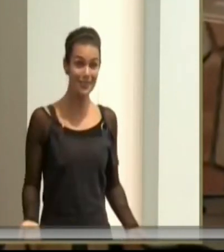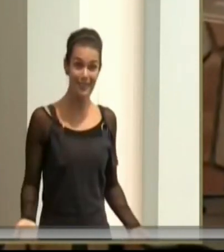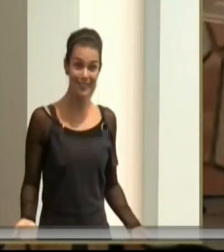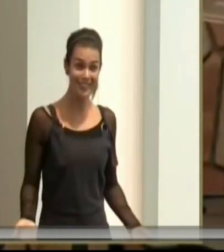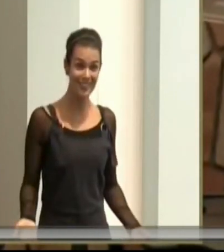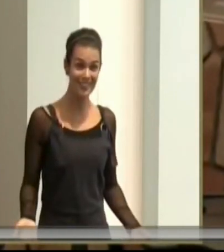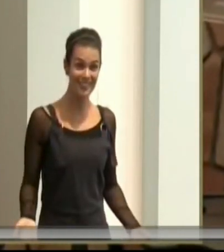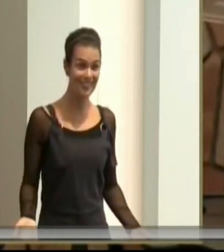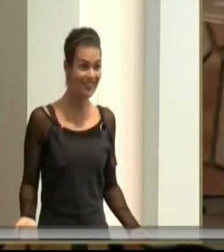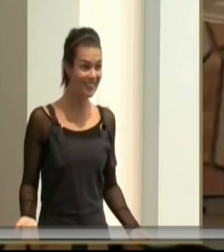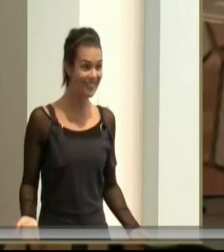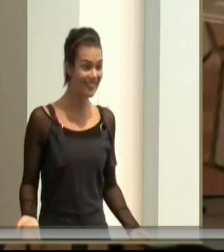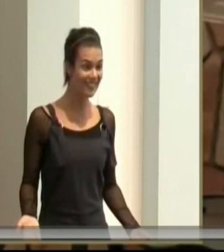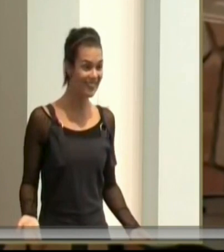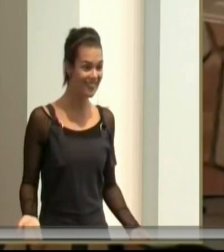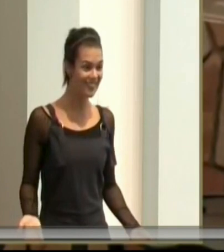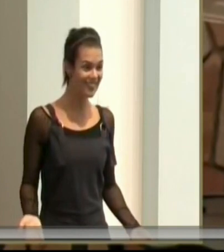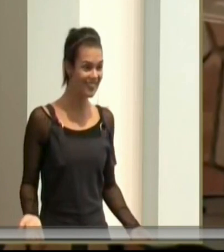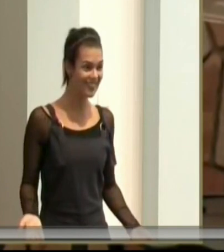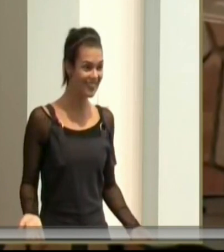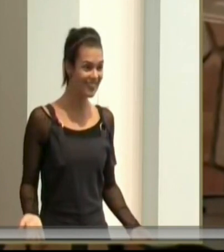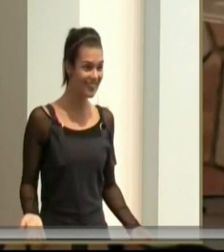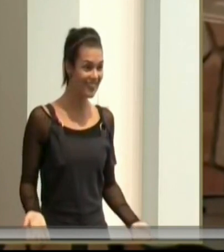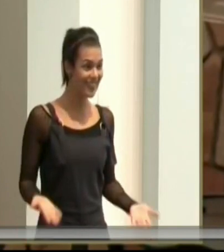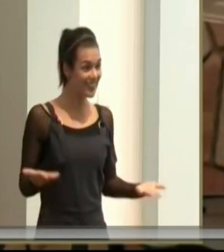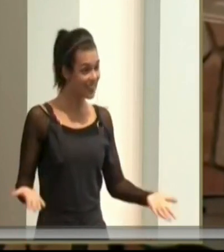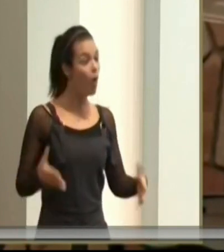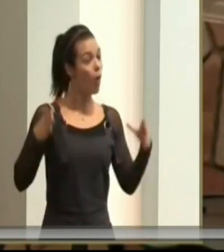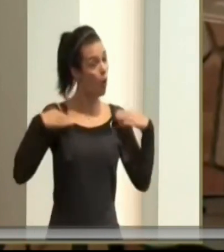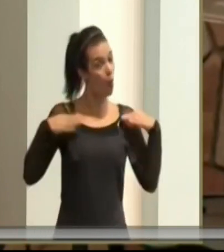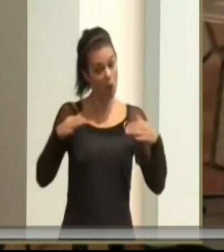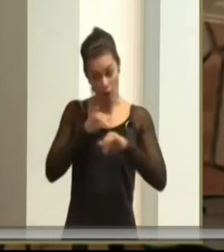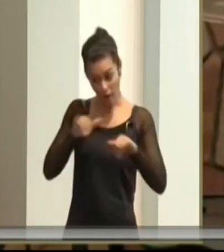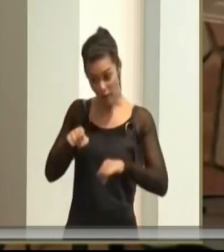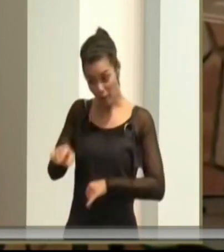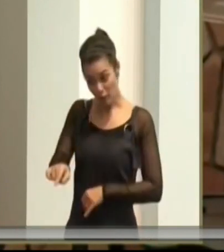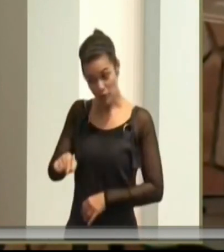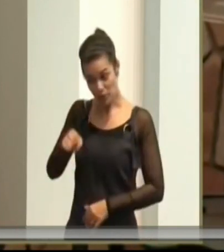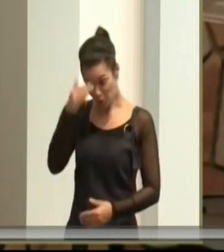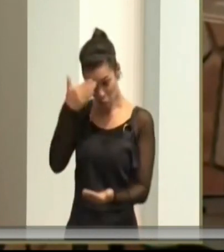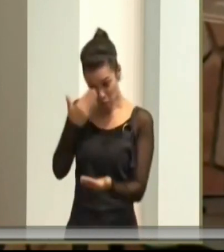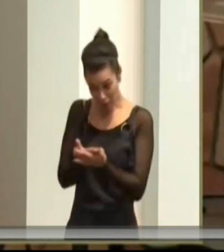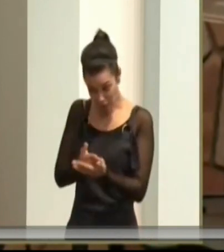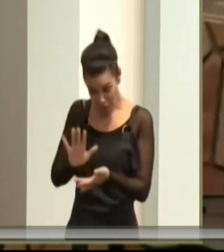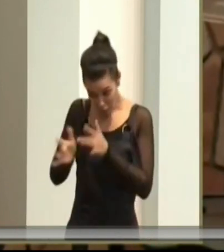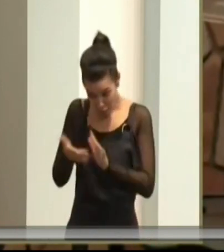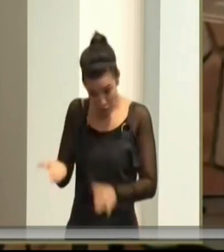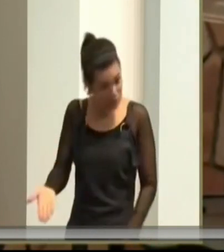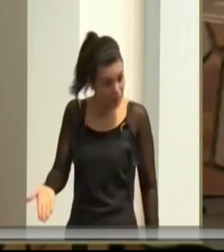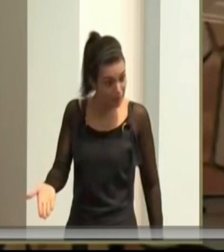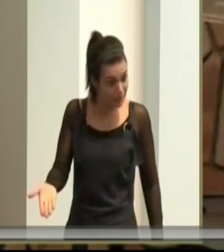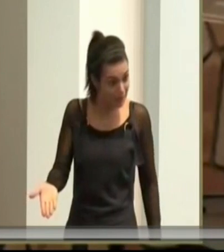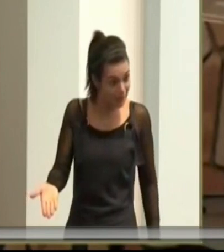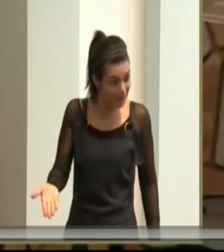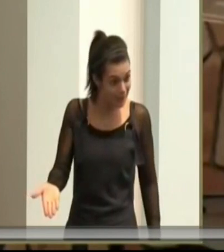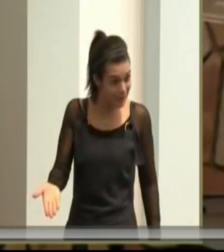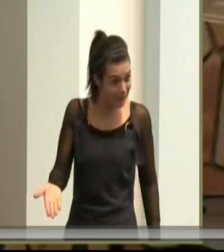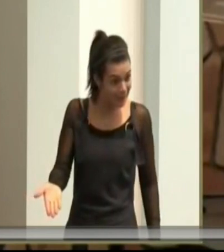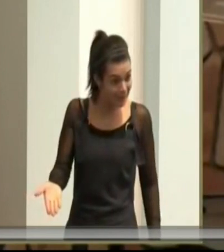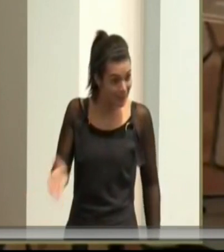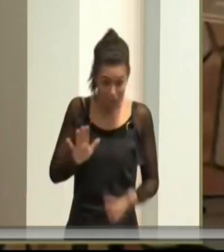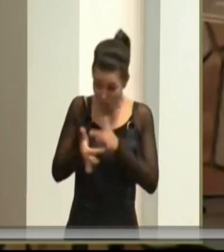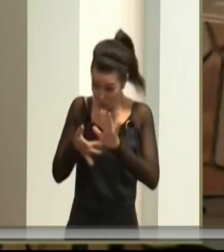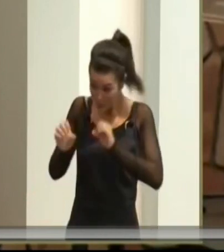conhecimento teórico, se resume a uma coletânea de circunstâncias de prazo com validade de um punhado de anos. Tudo que